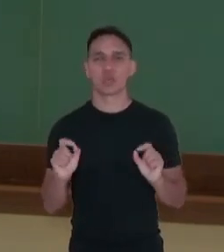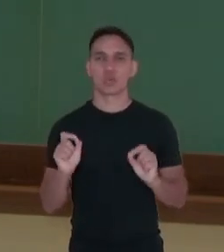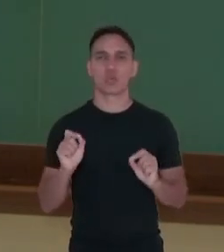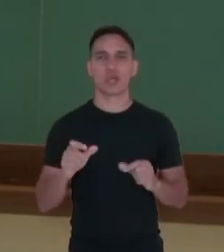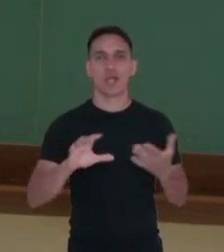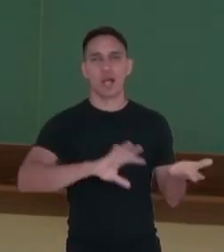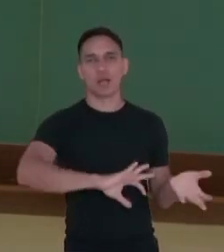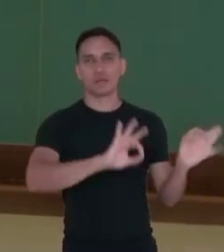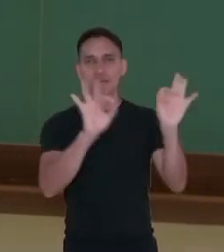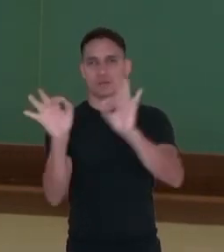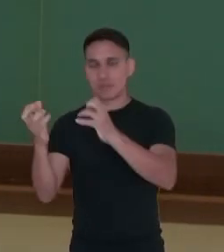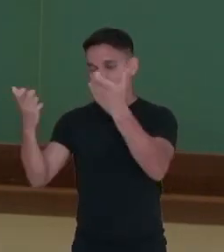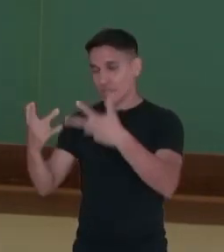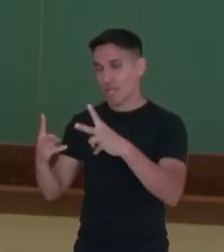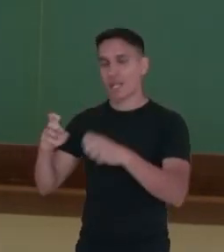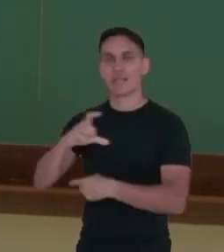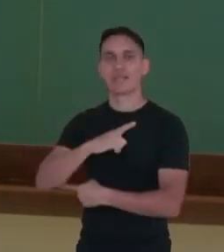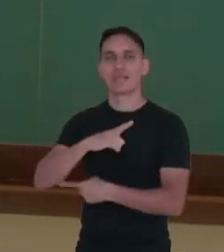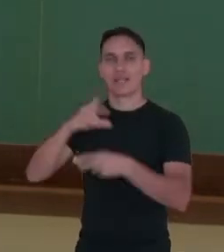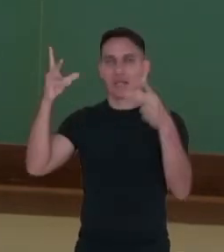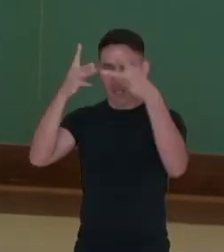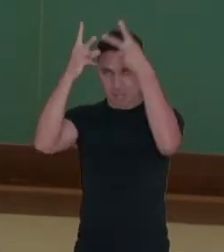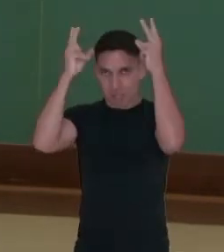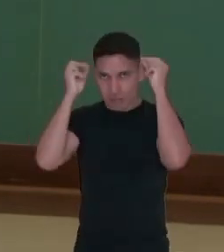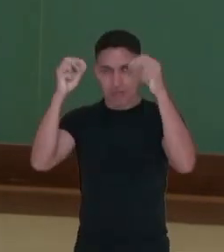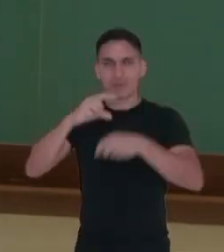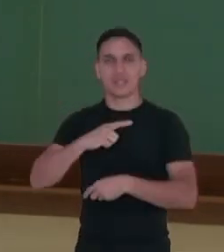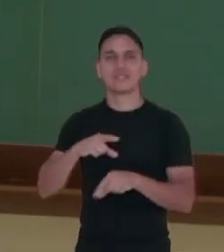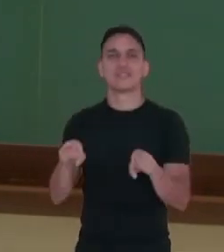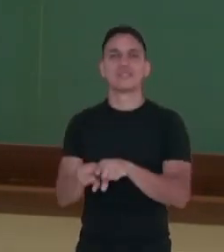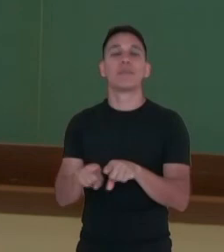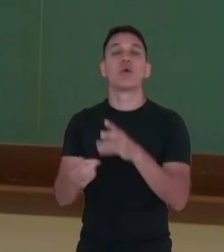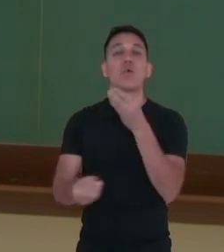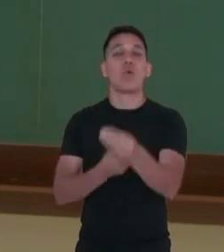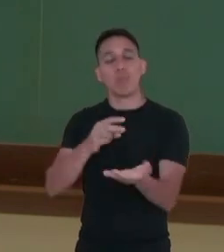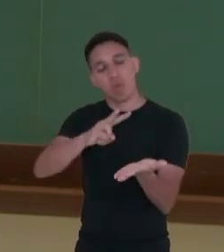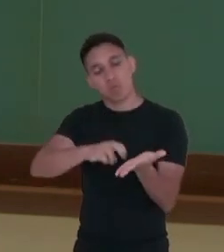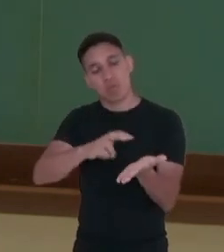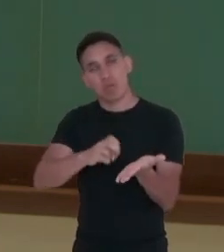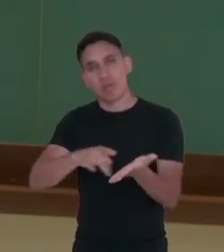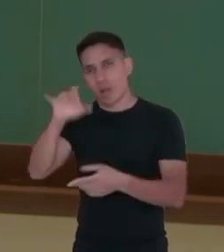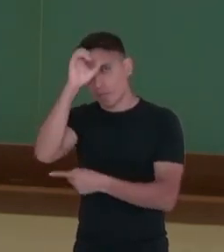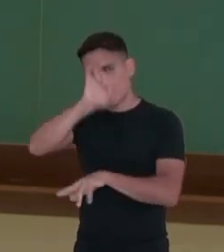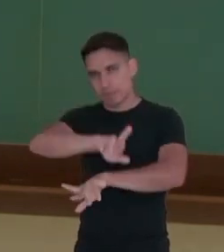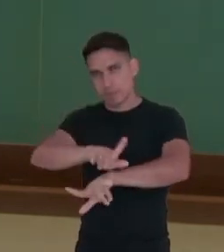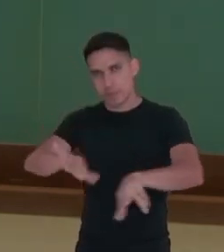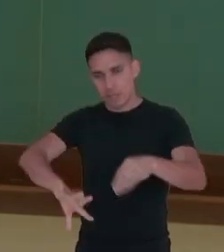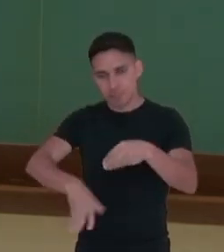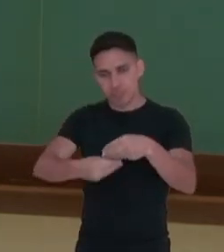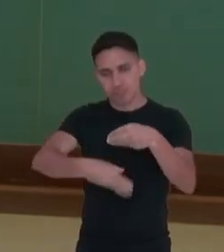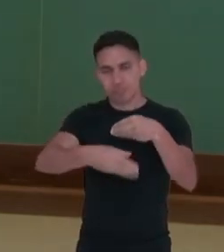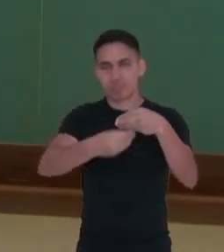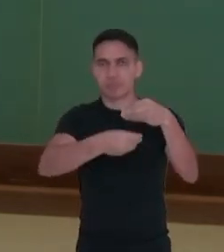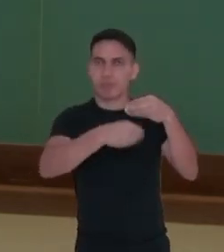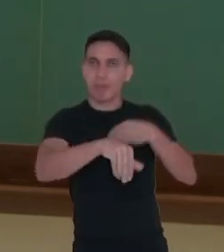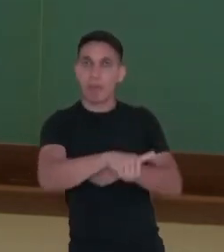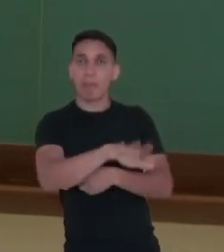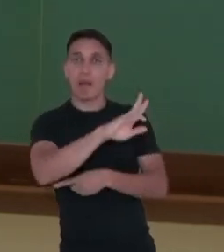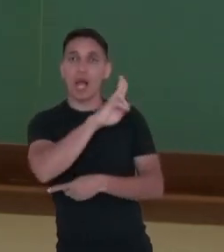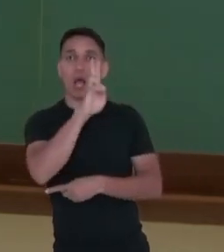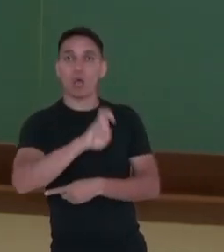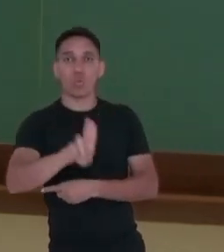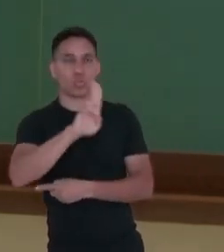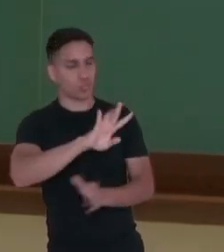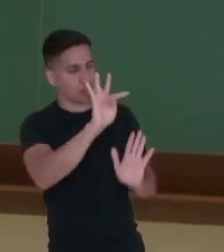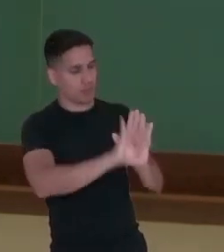nesse vídeo nós falamos sobre a Jane Austen e falamos também sobre aquisição vocabular, né, pessoal? Como adquirir vocabulário por meio do texto, algo que